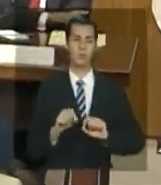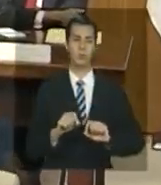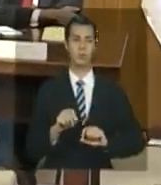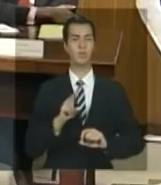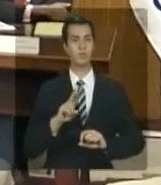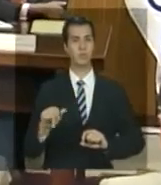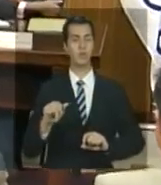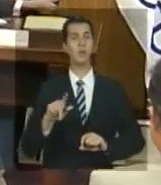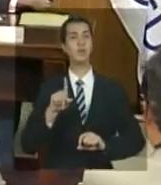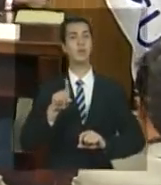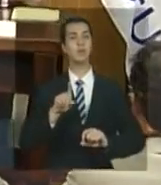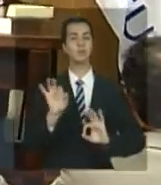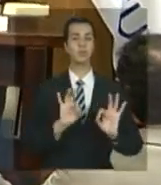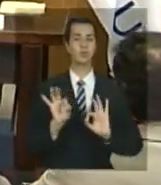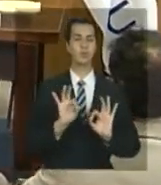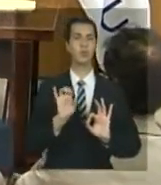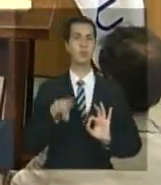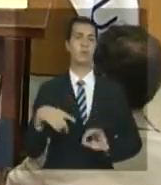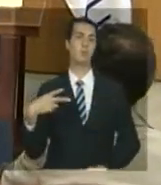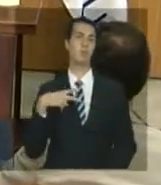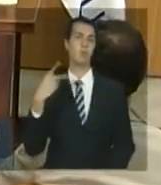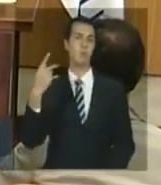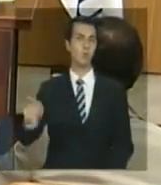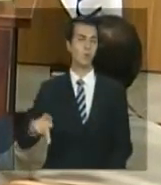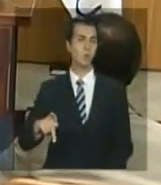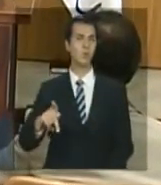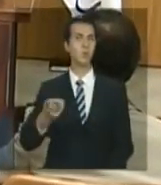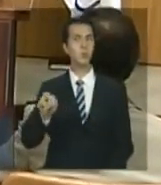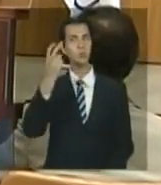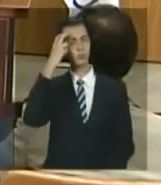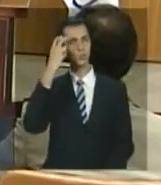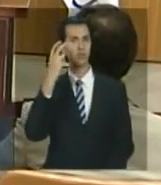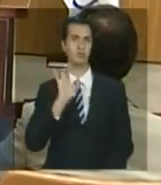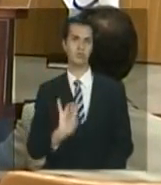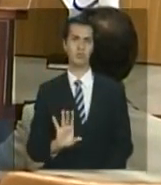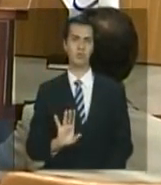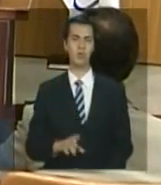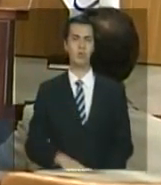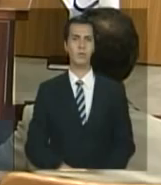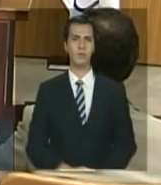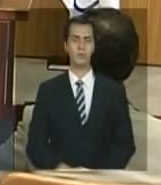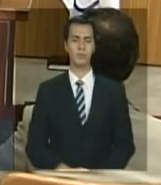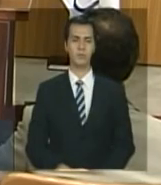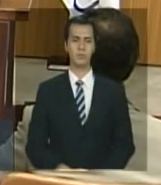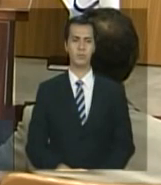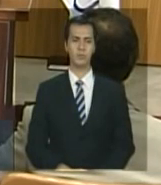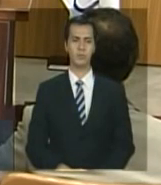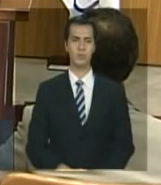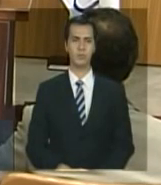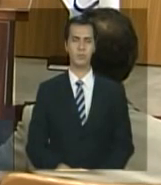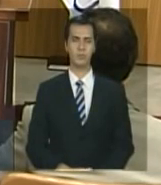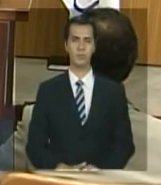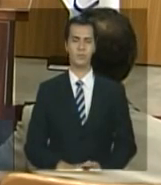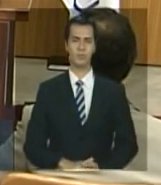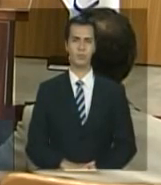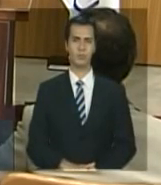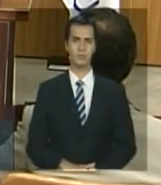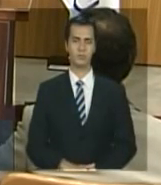caráter cultural, né? Não oficial, né? Oficial também, mas enfim, mais de caráter cultural.